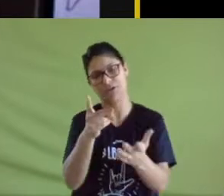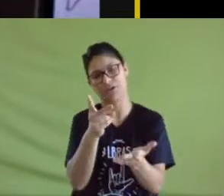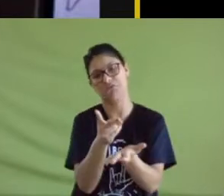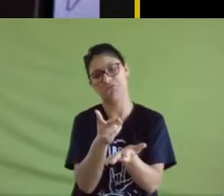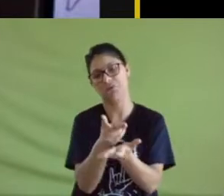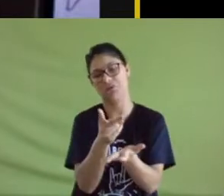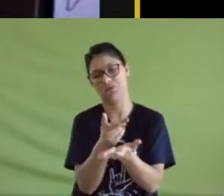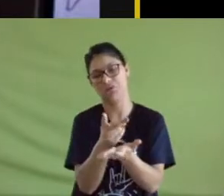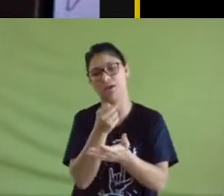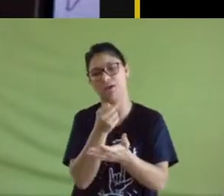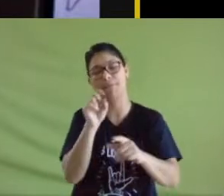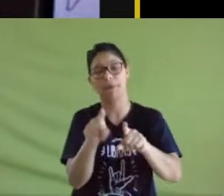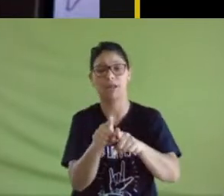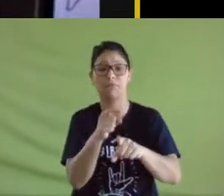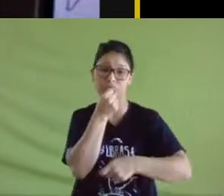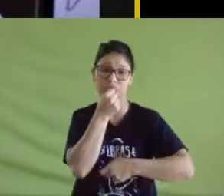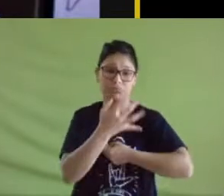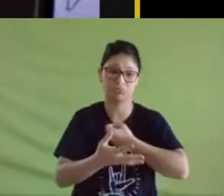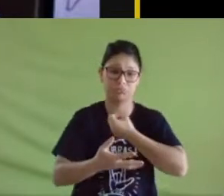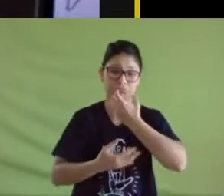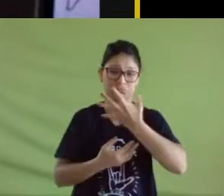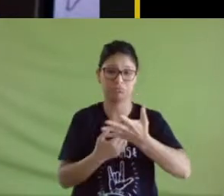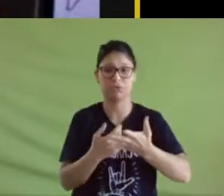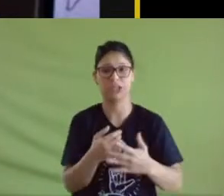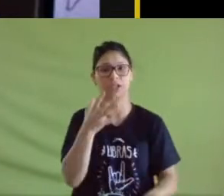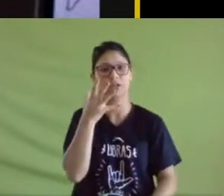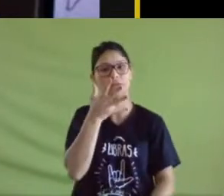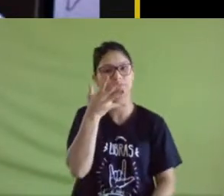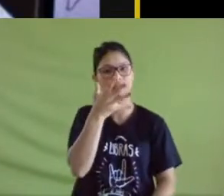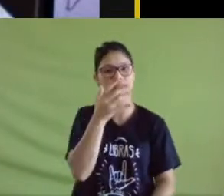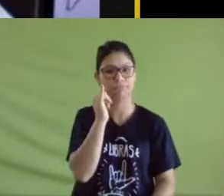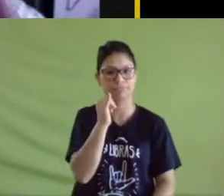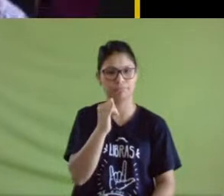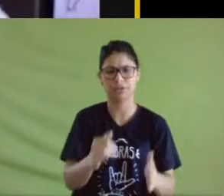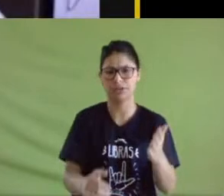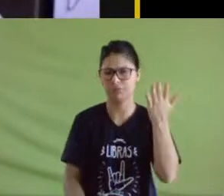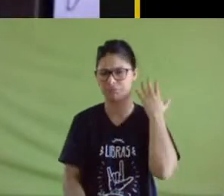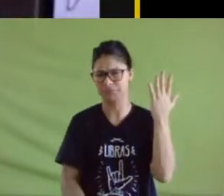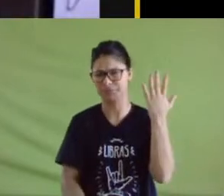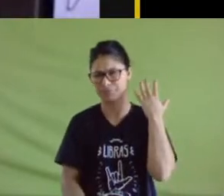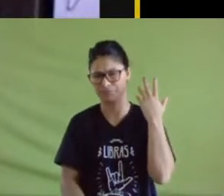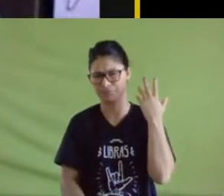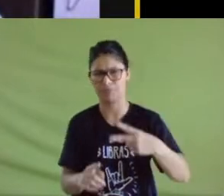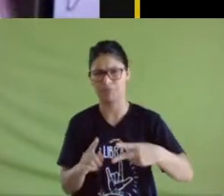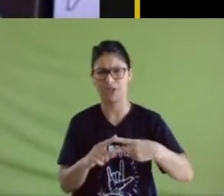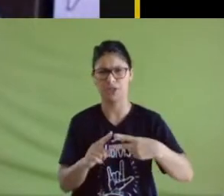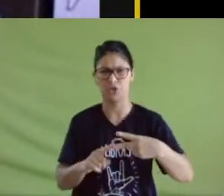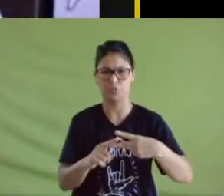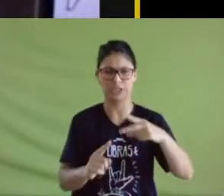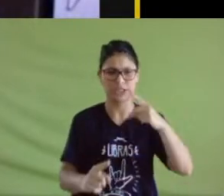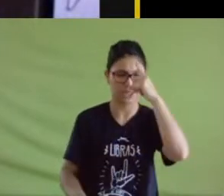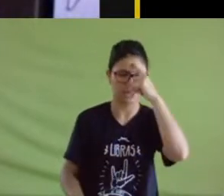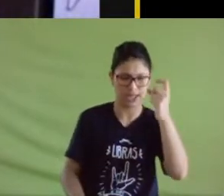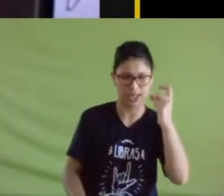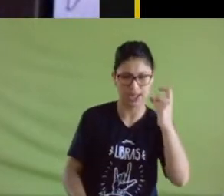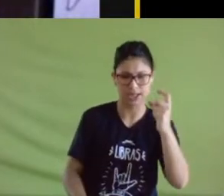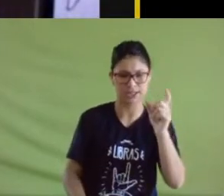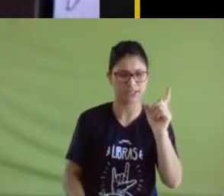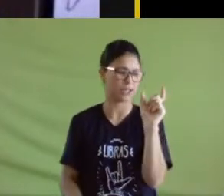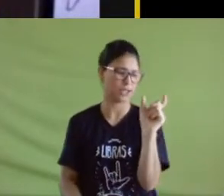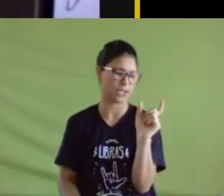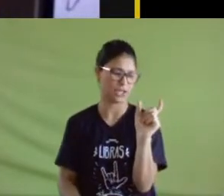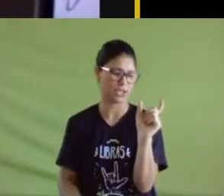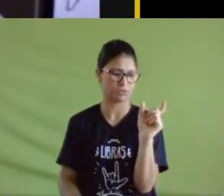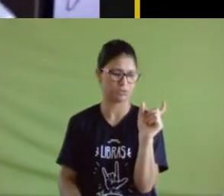um argumento. Nos discursos antigos, as duas ideias, trecho do discurso